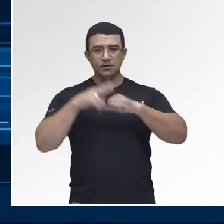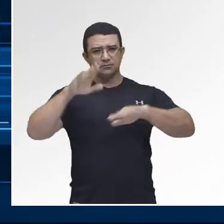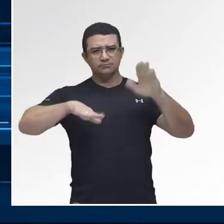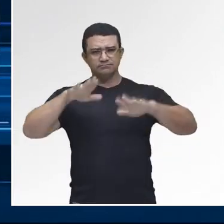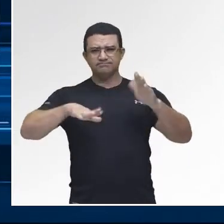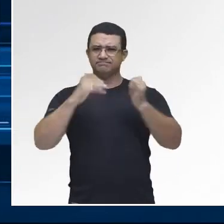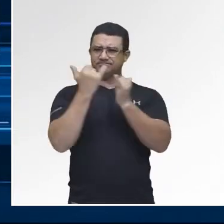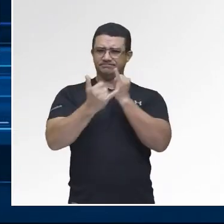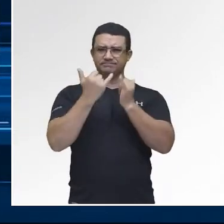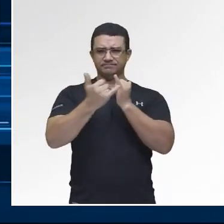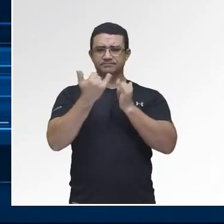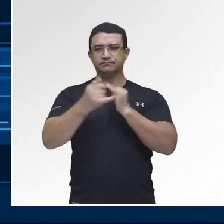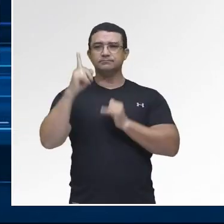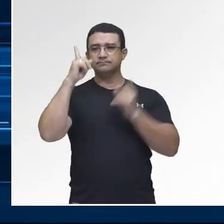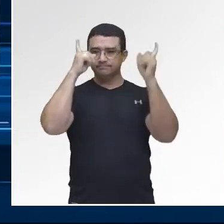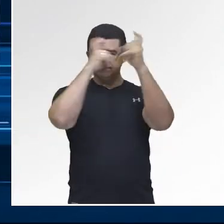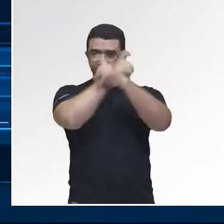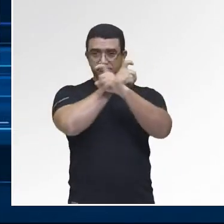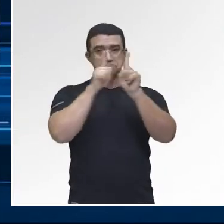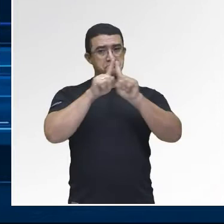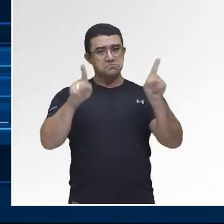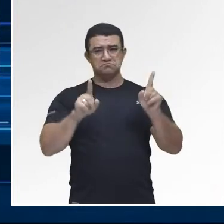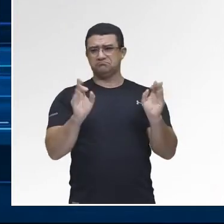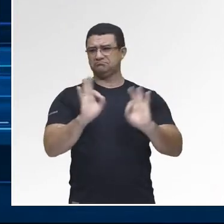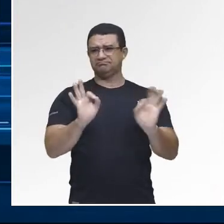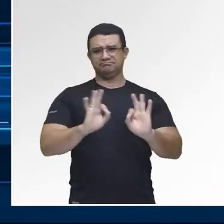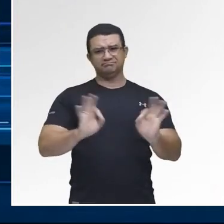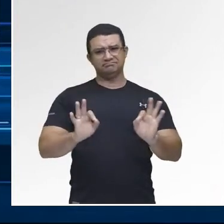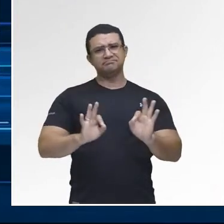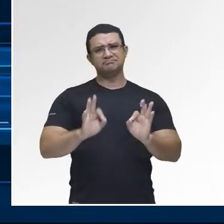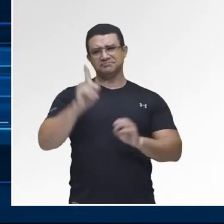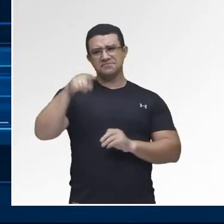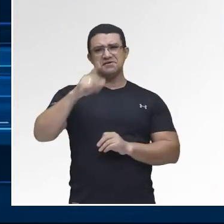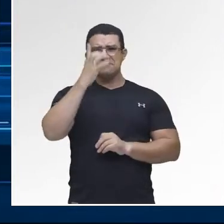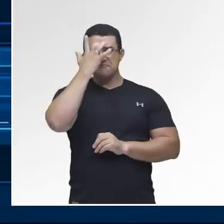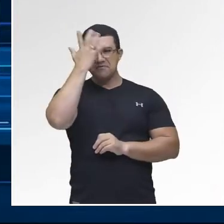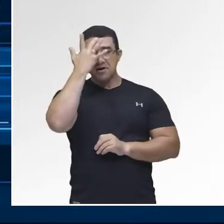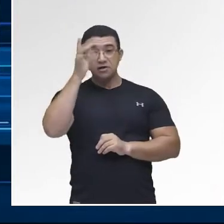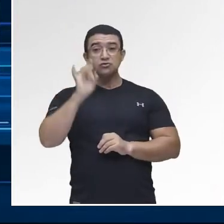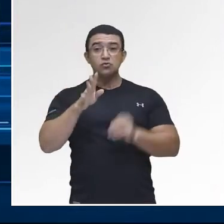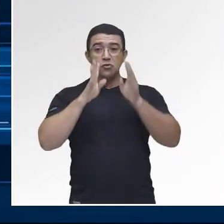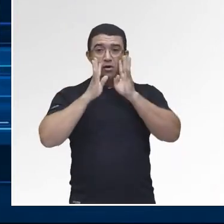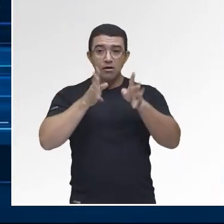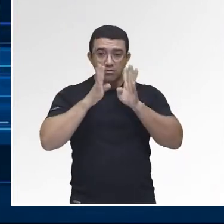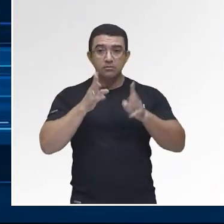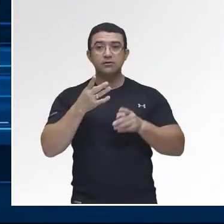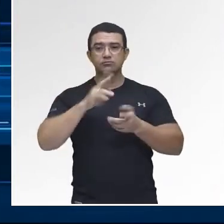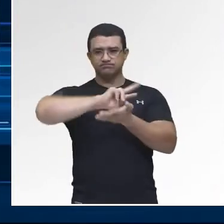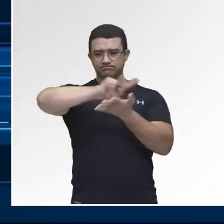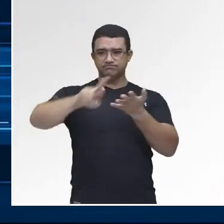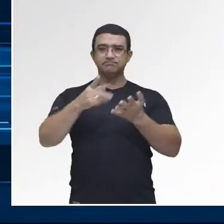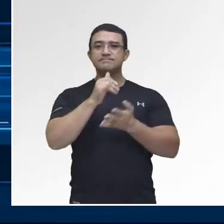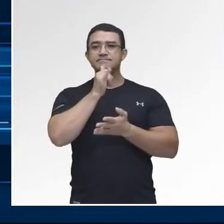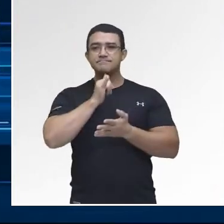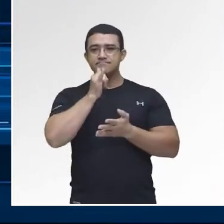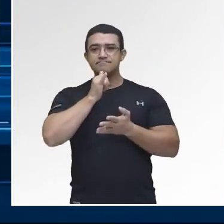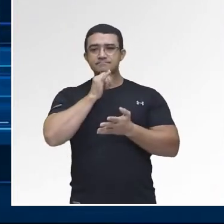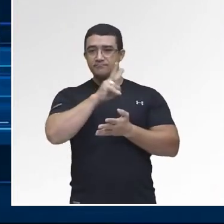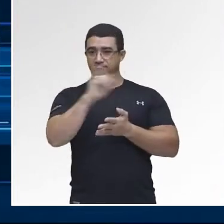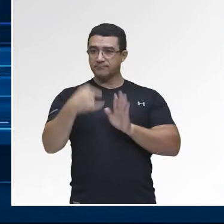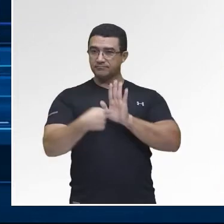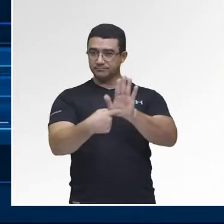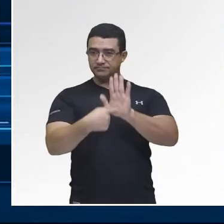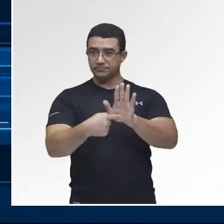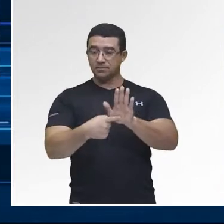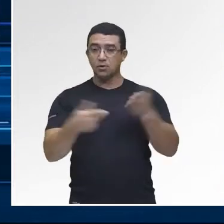pouquinho complexo, mas na verdade não é, né? Vamos nos atentar aí à aula, aos vários exemplos que nós vamos dar. Trata-se então, né, a nossa